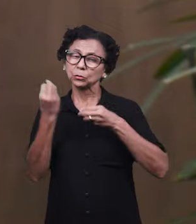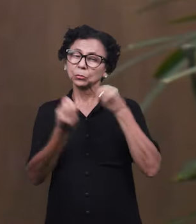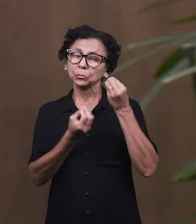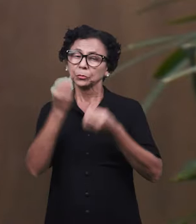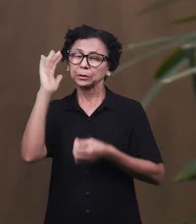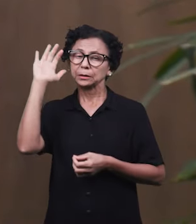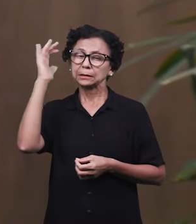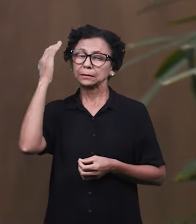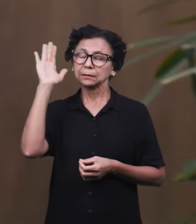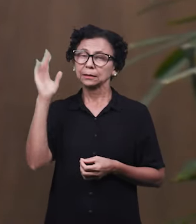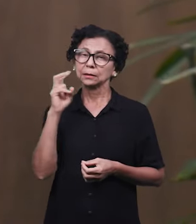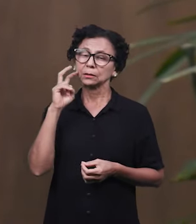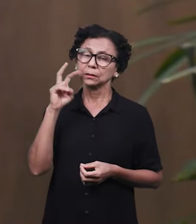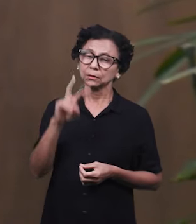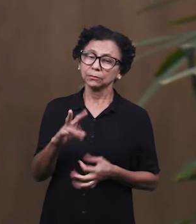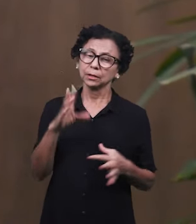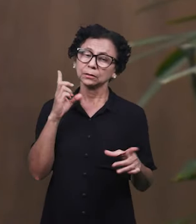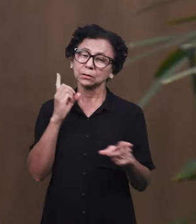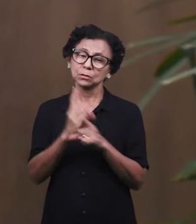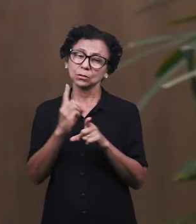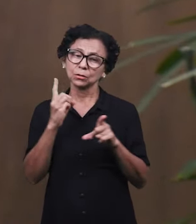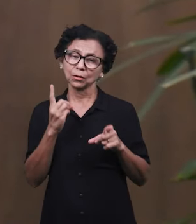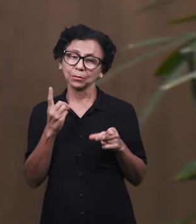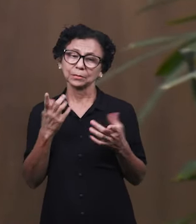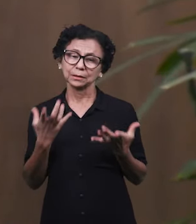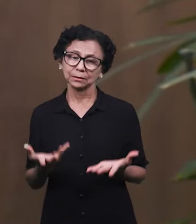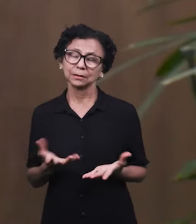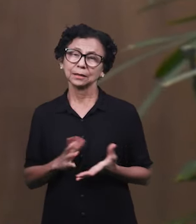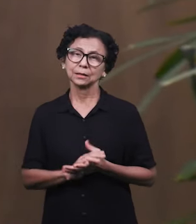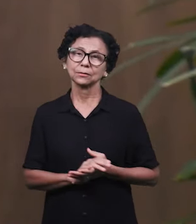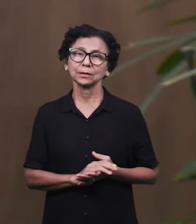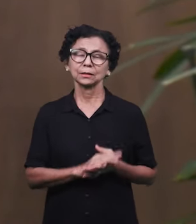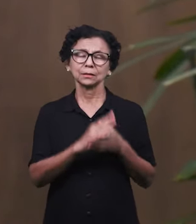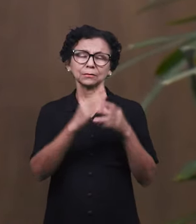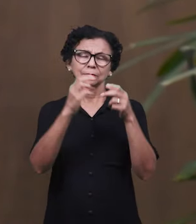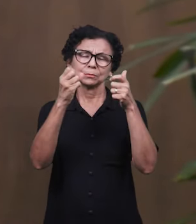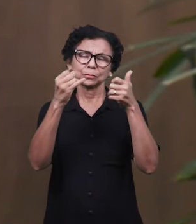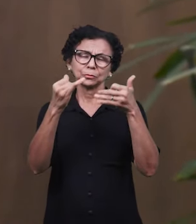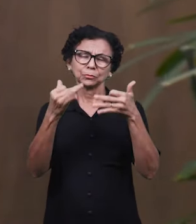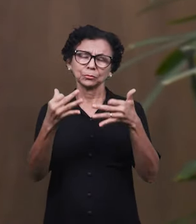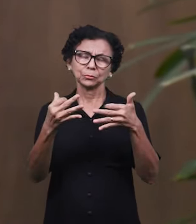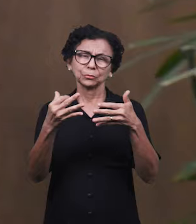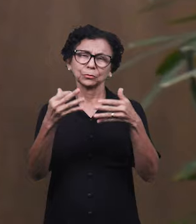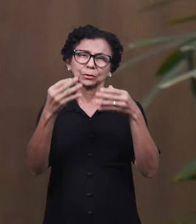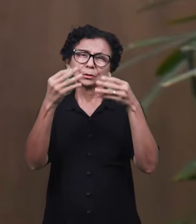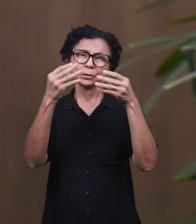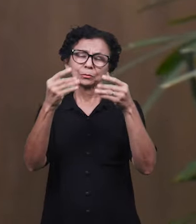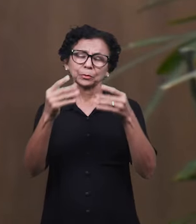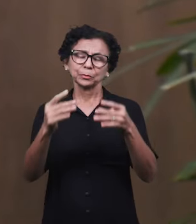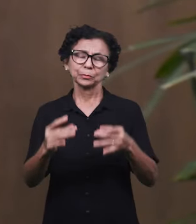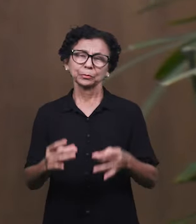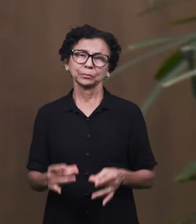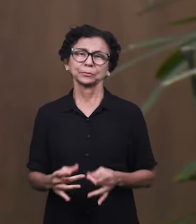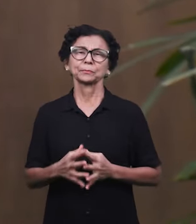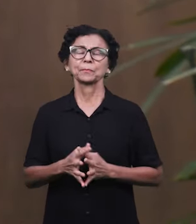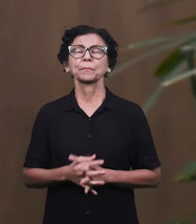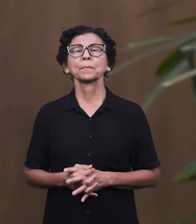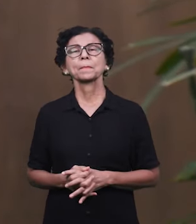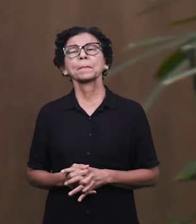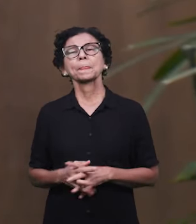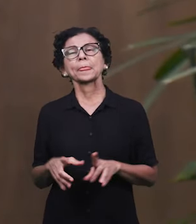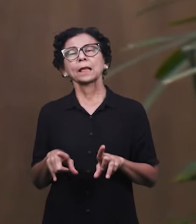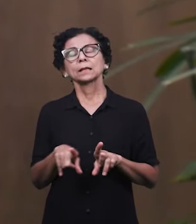uma série de explicações para aquilo. Existem muitas também publicações na ciência que